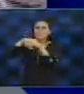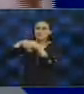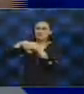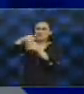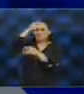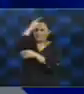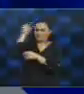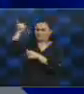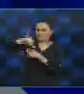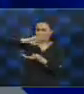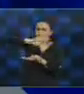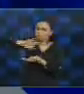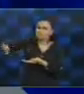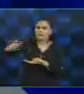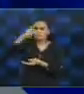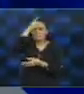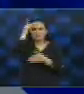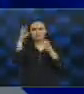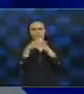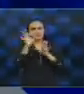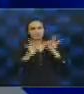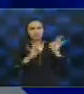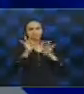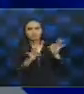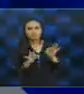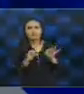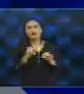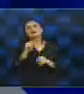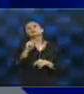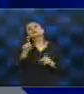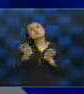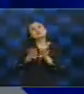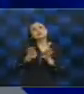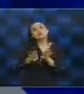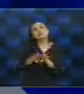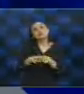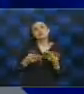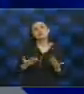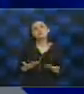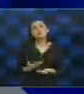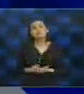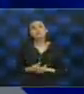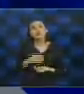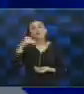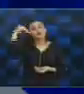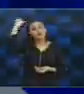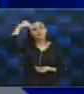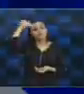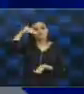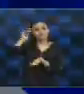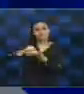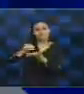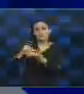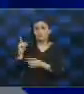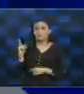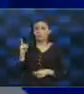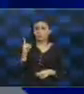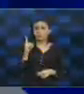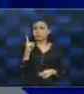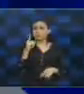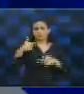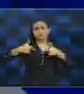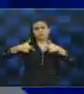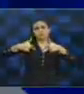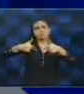processos, as confusões, os envolvimentos em maus caminhos. E, por outro lado, a inexperiência que, se andar sozinha, vai dar